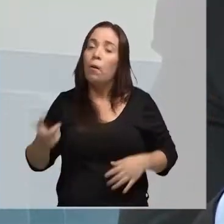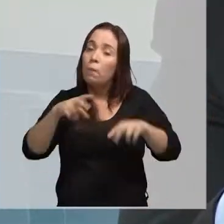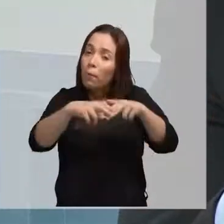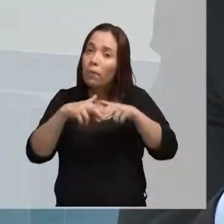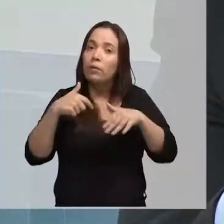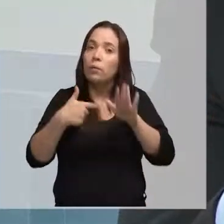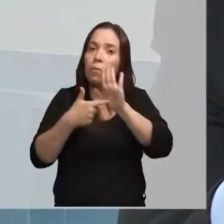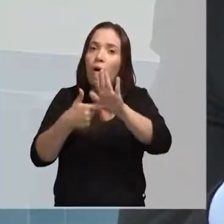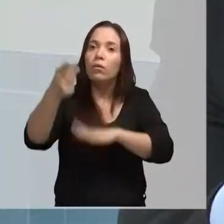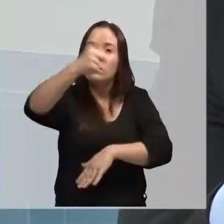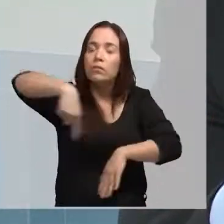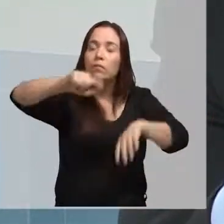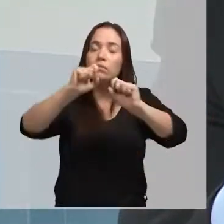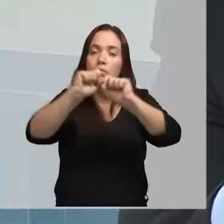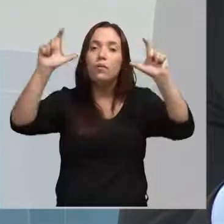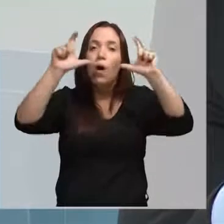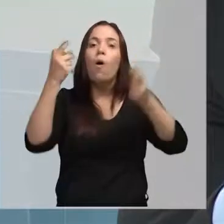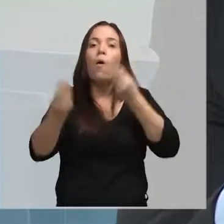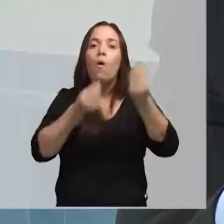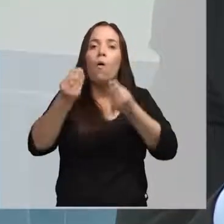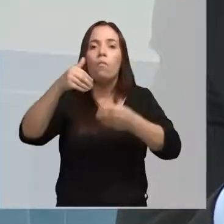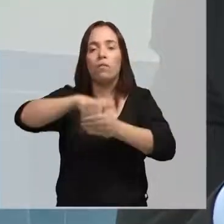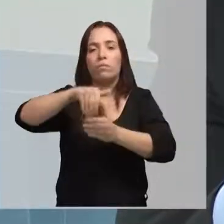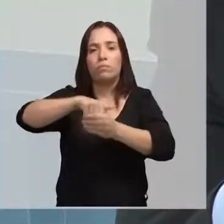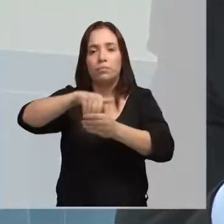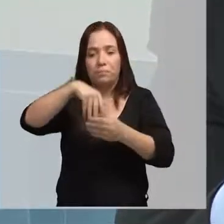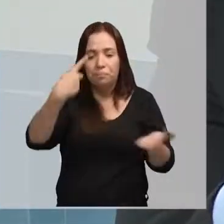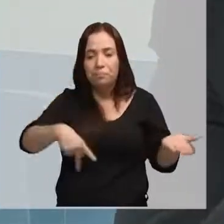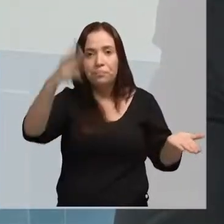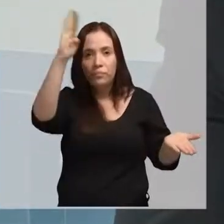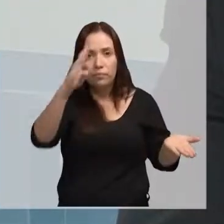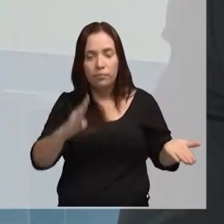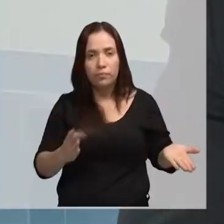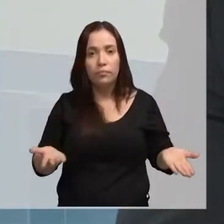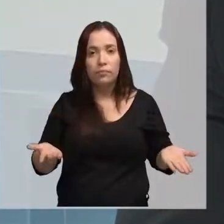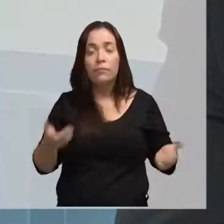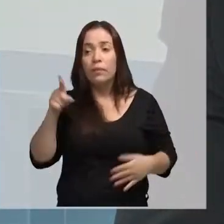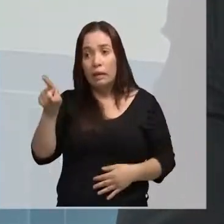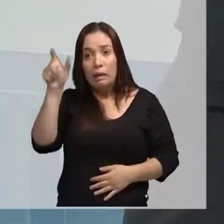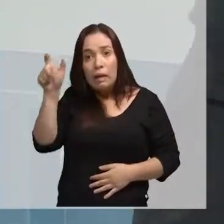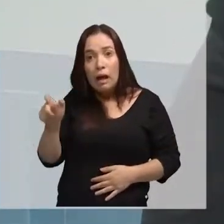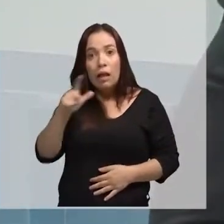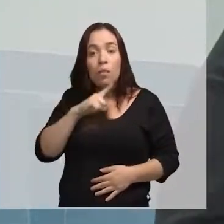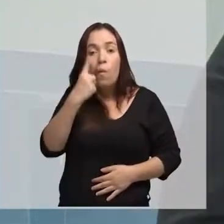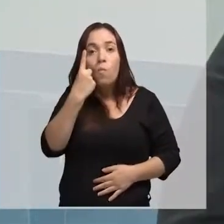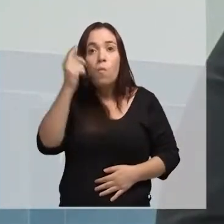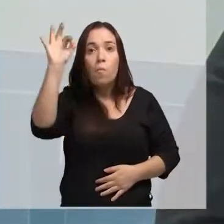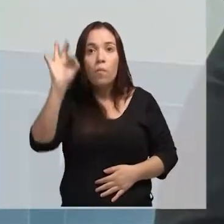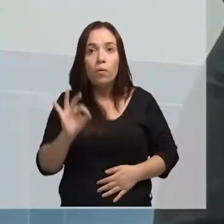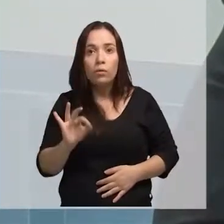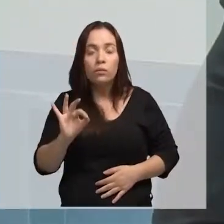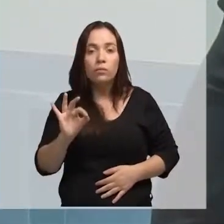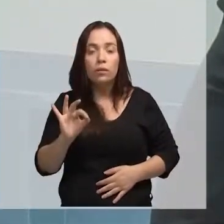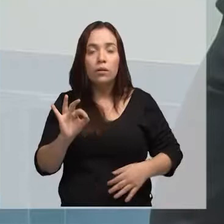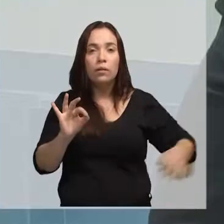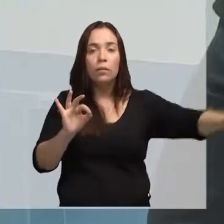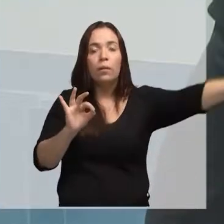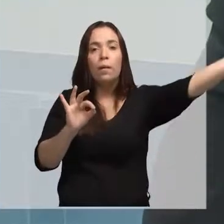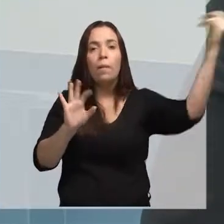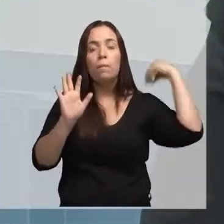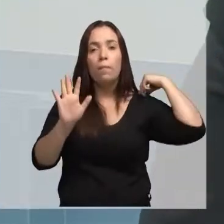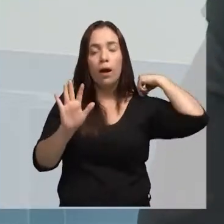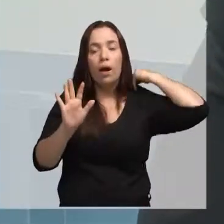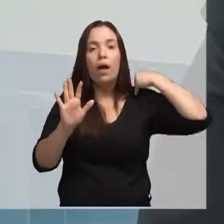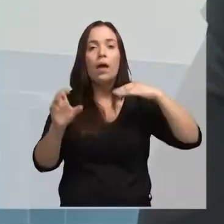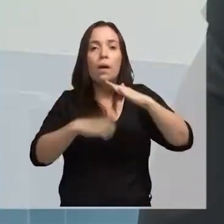país. Como funciona, tá certo? Então, ele tem 1%, mas as empresas de comunicação